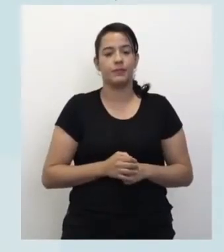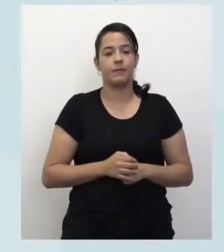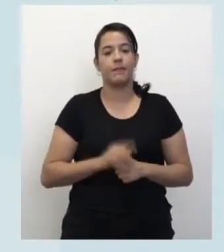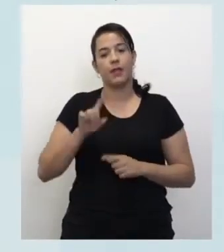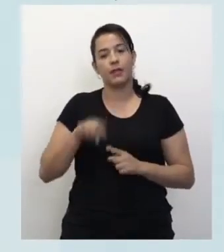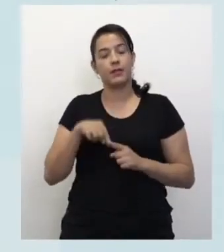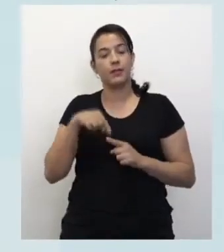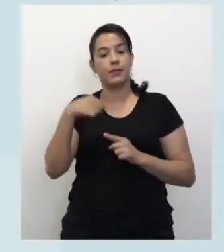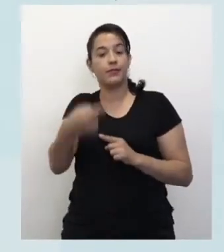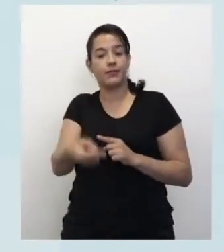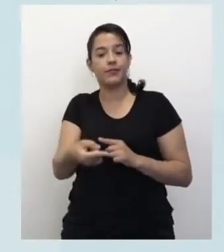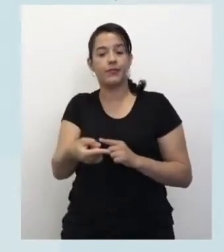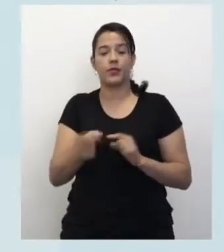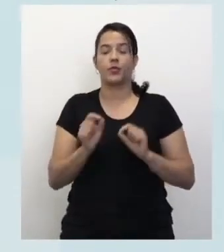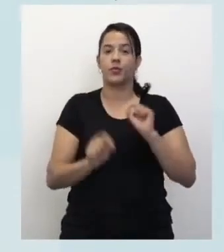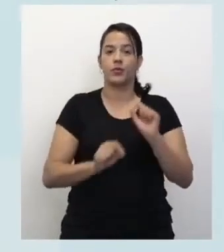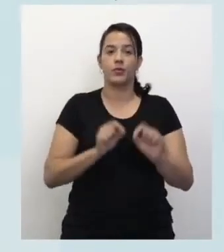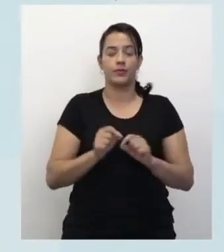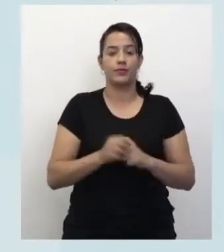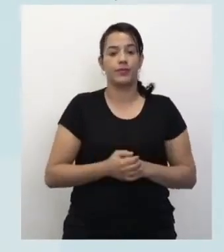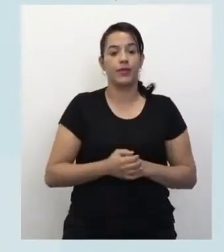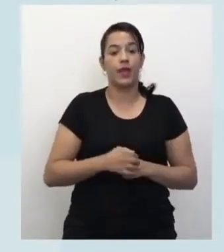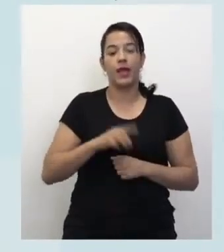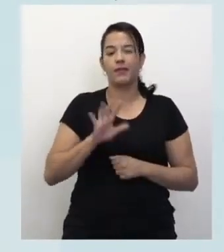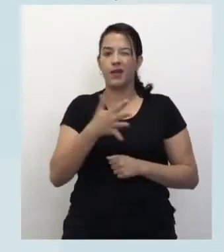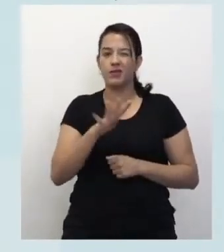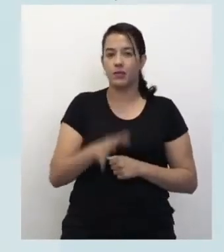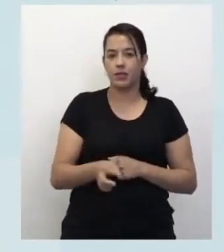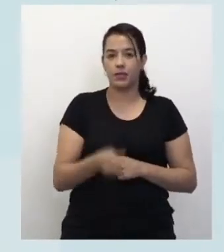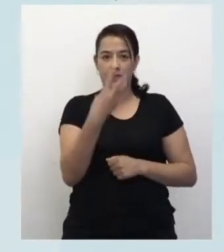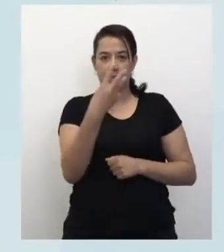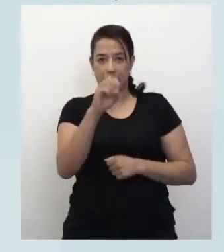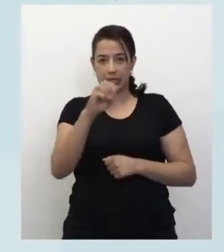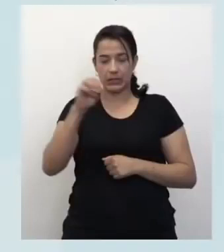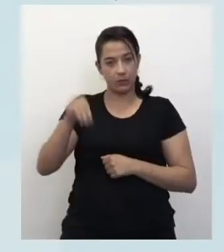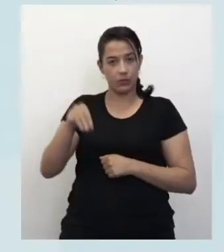que interessa para a gente. Depois de meia hora,